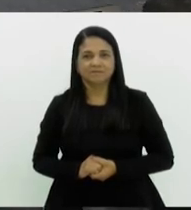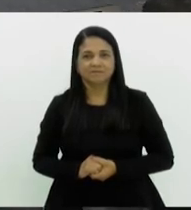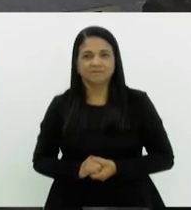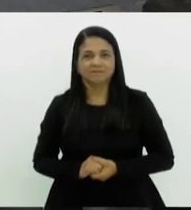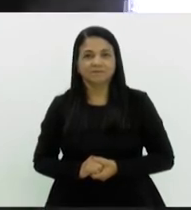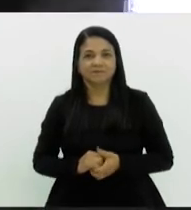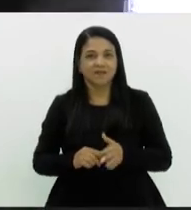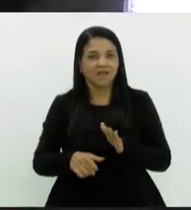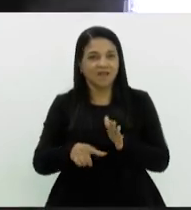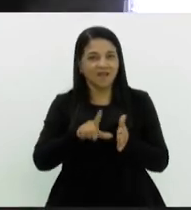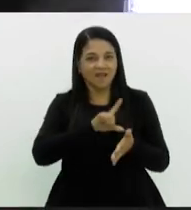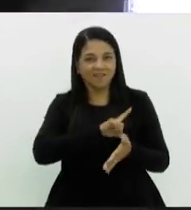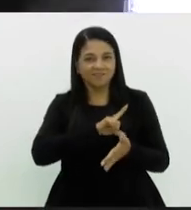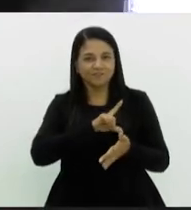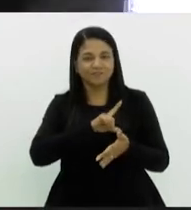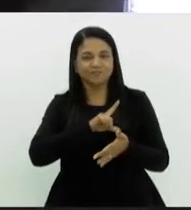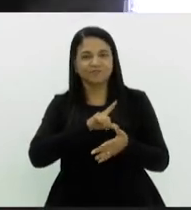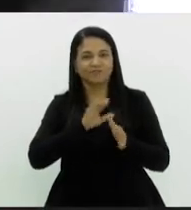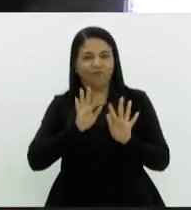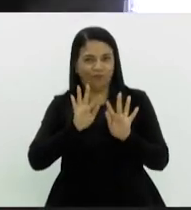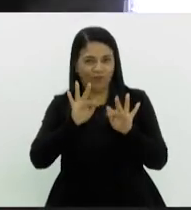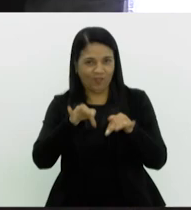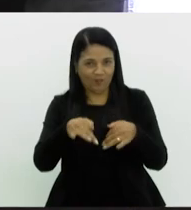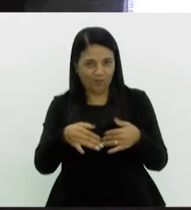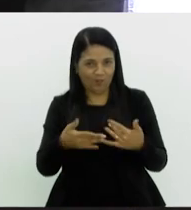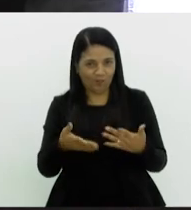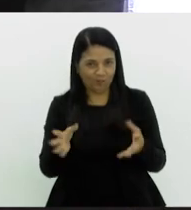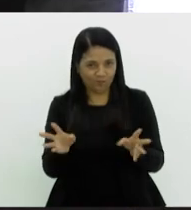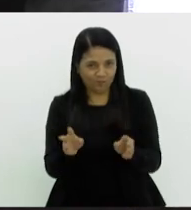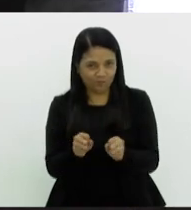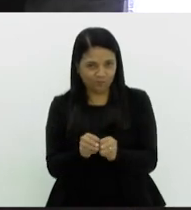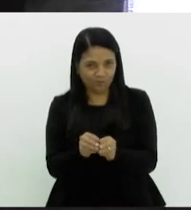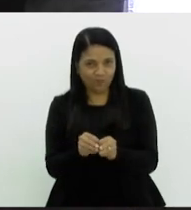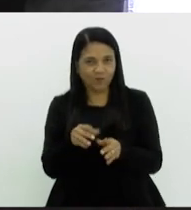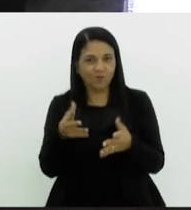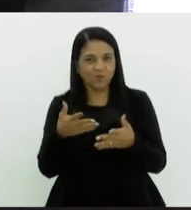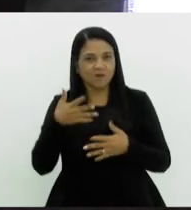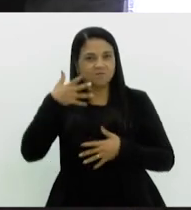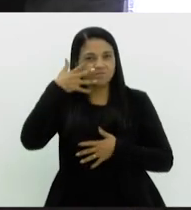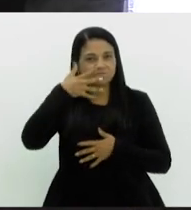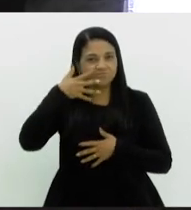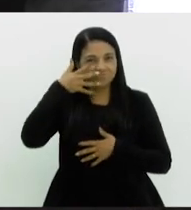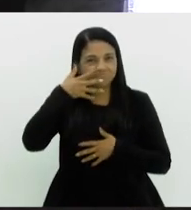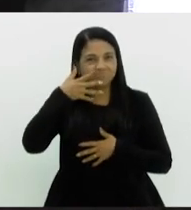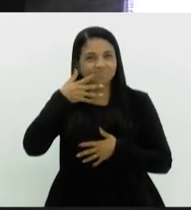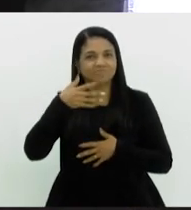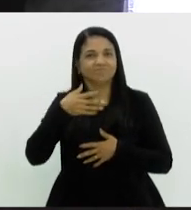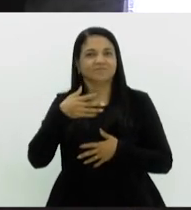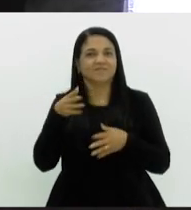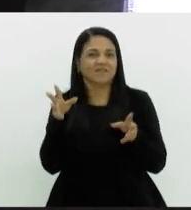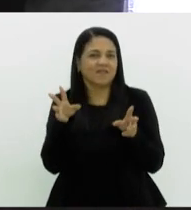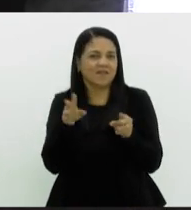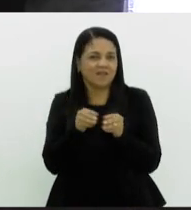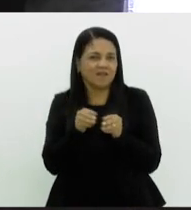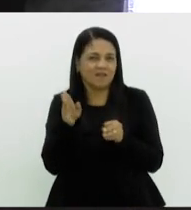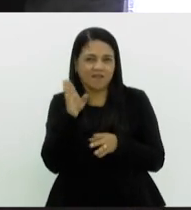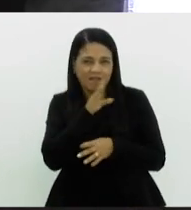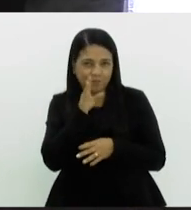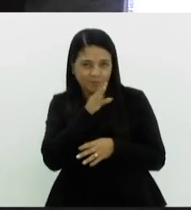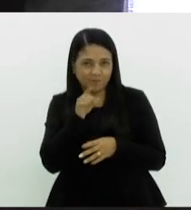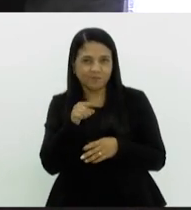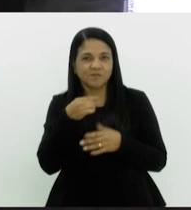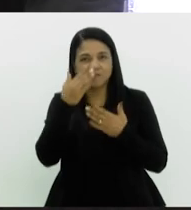Antes de fazer a saudação final, eu queria fazer um breve relato aqui. Agradecer mais uma vez